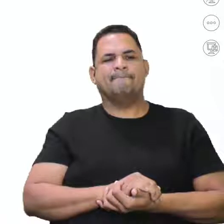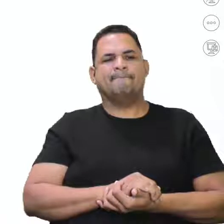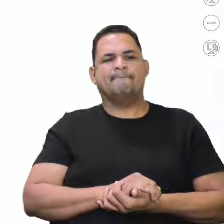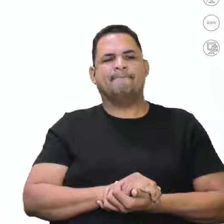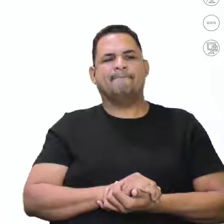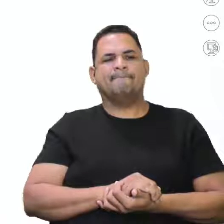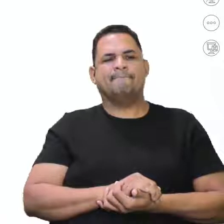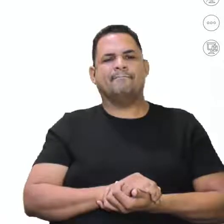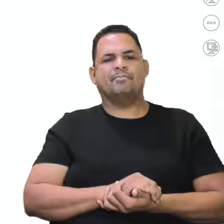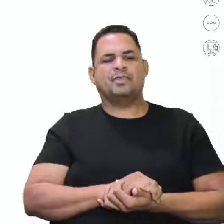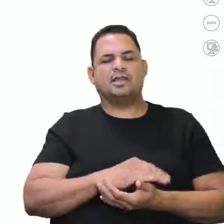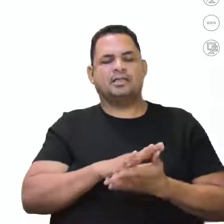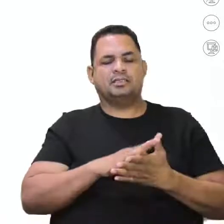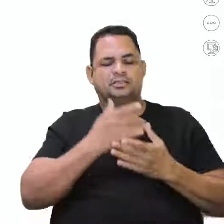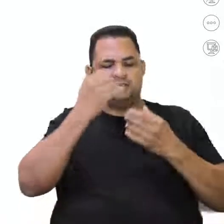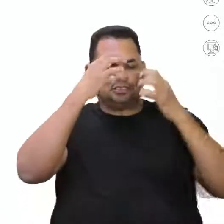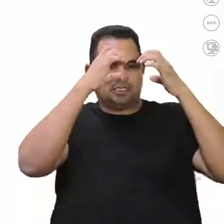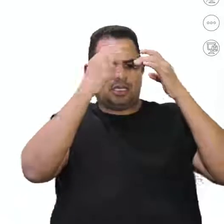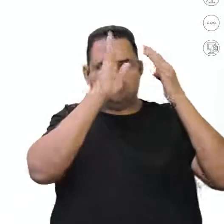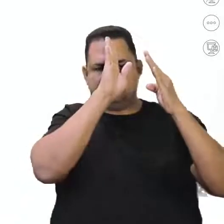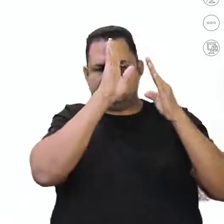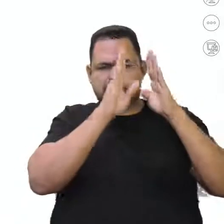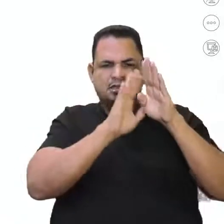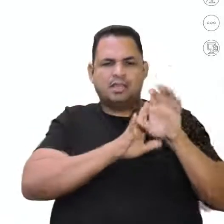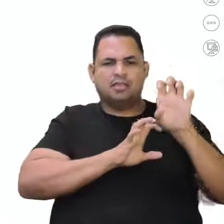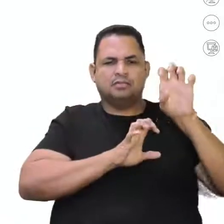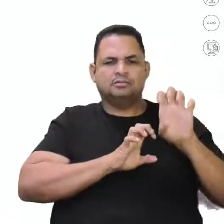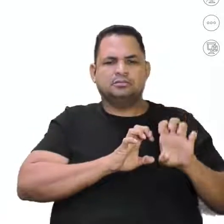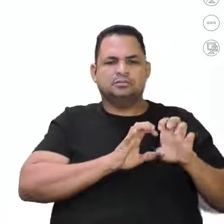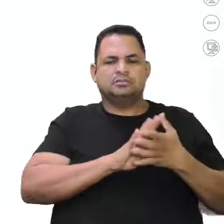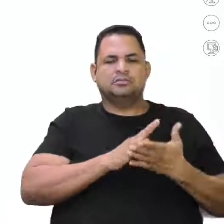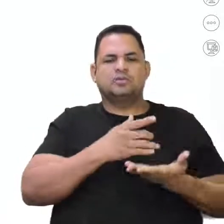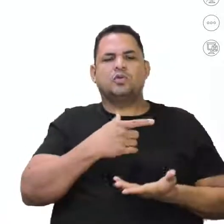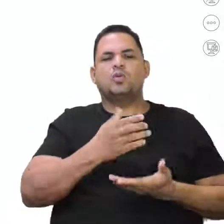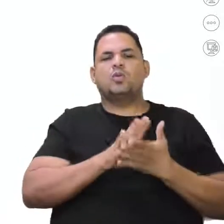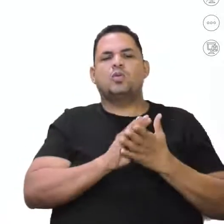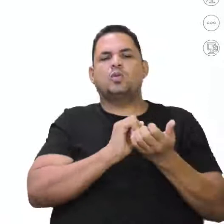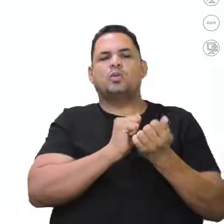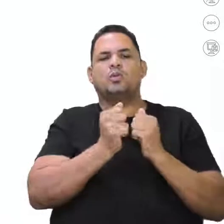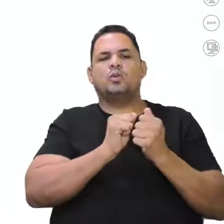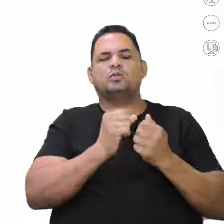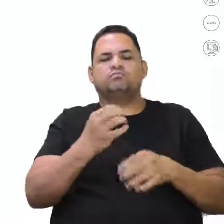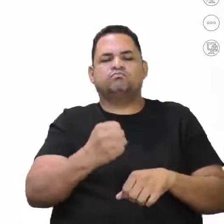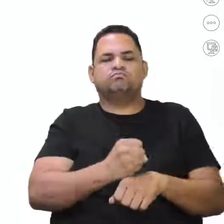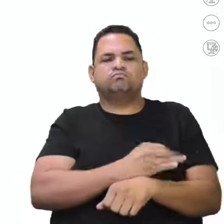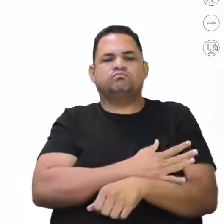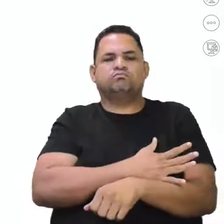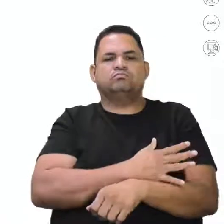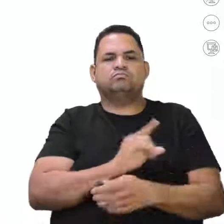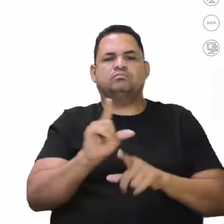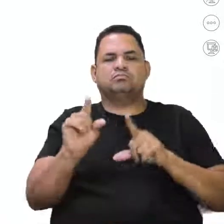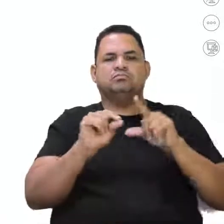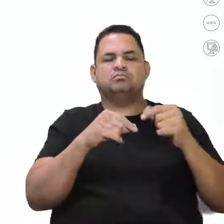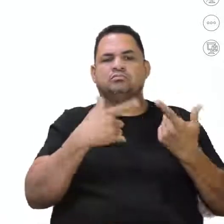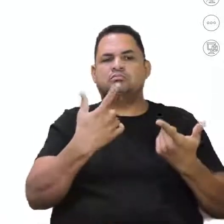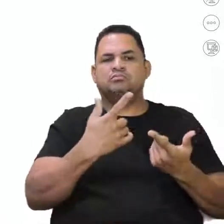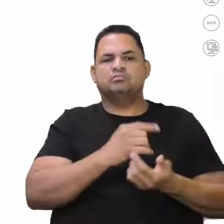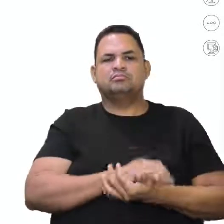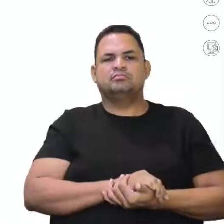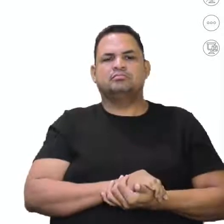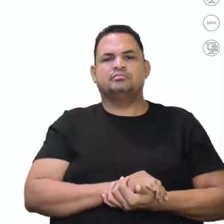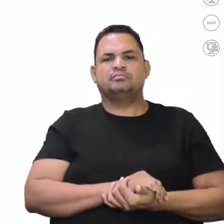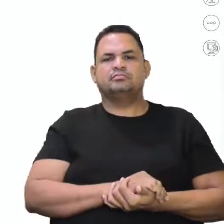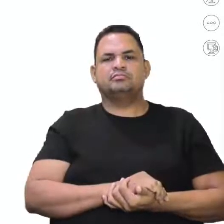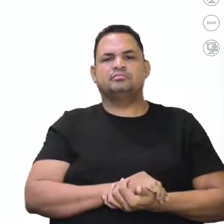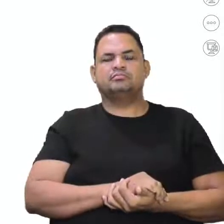parte esquerda do nosso cérebro que controla as nossas emoções. Aqui você não vai escolher um ou outro, não é X não.